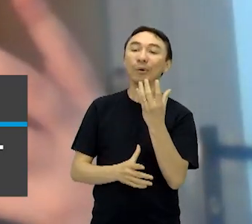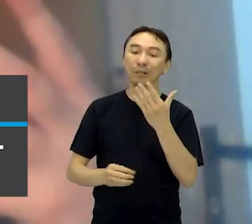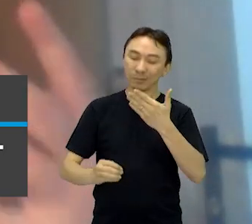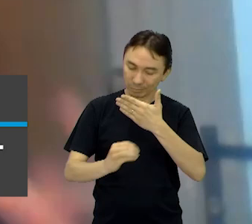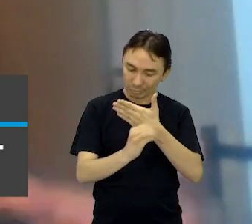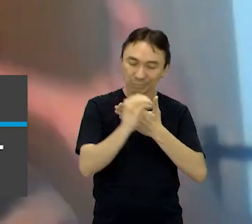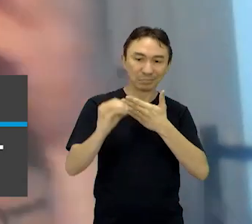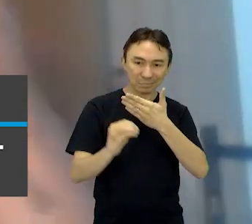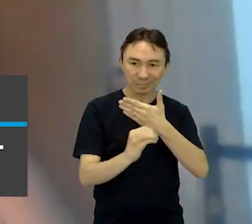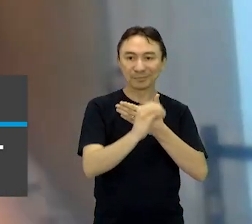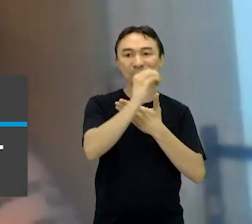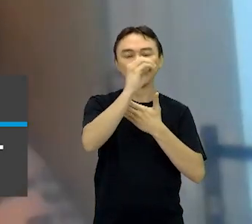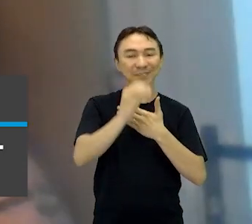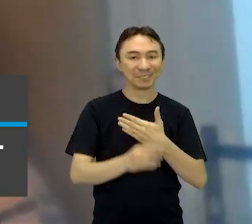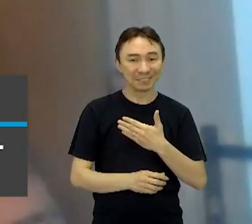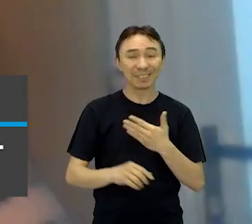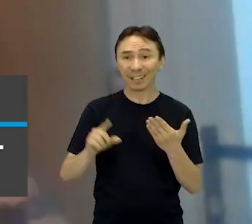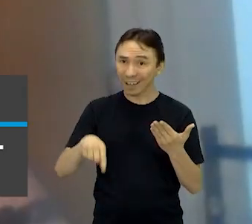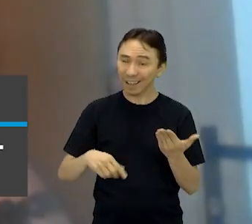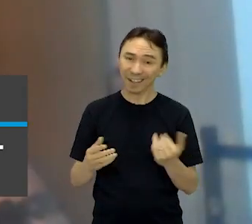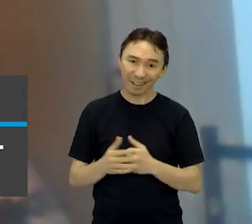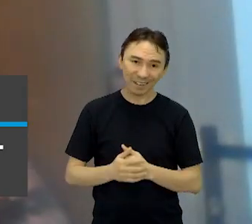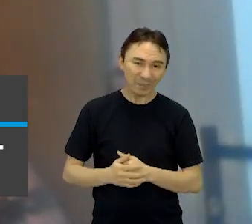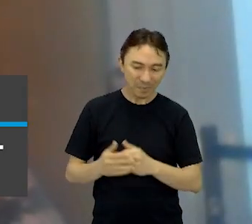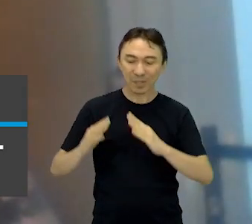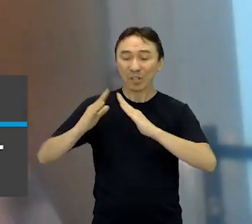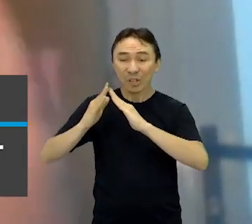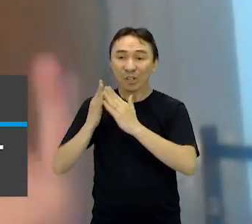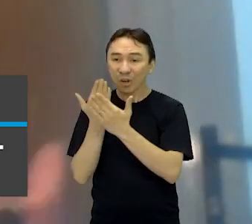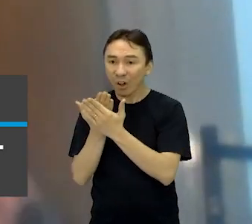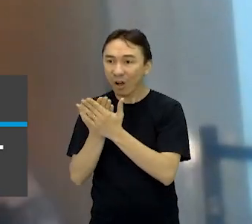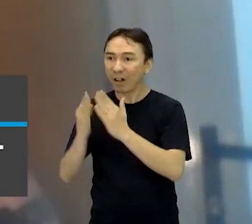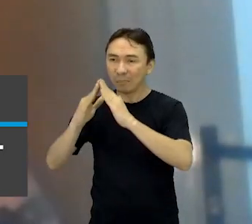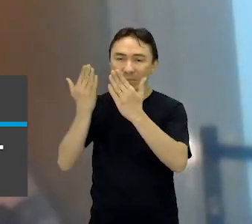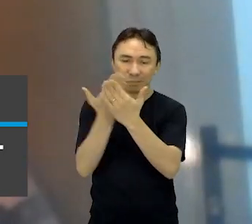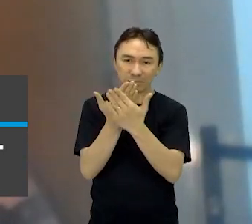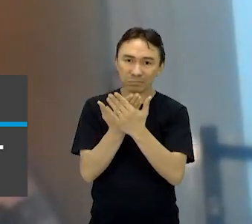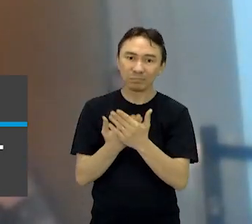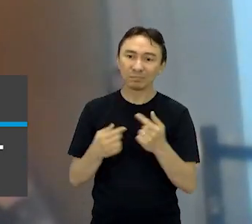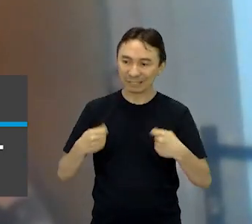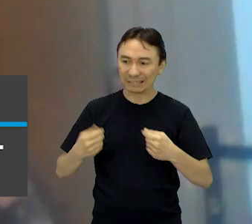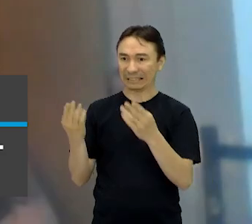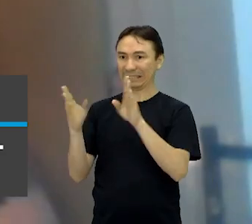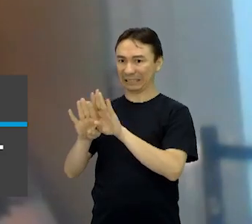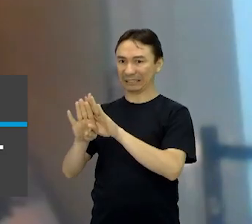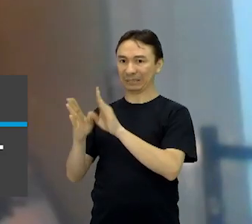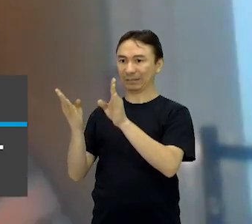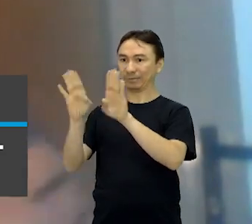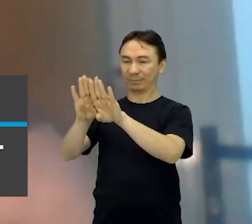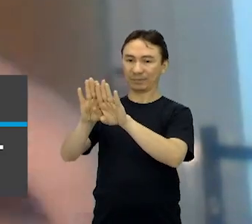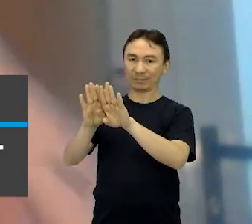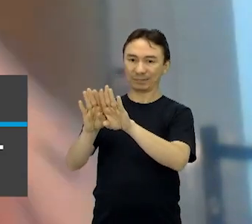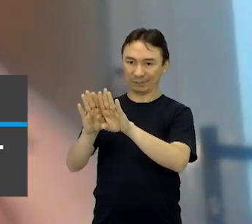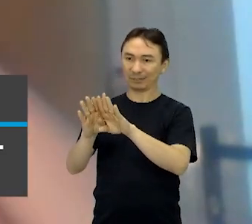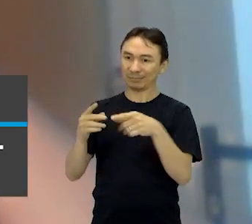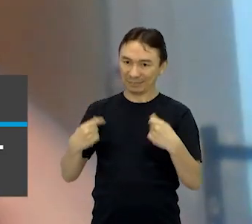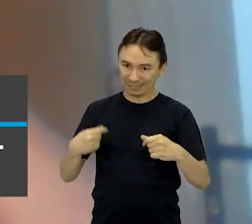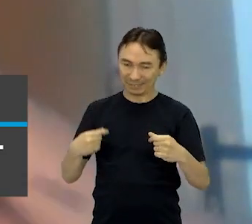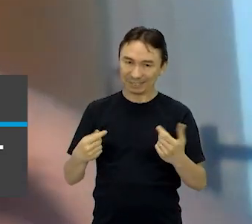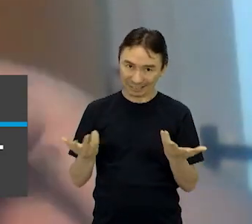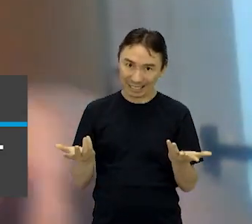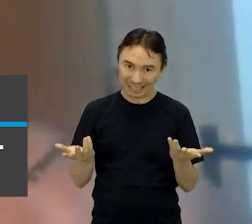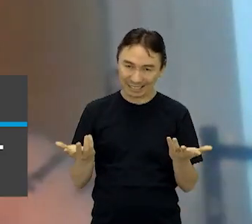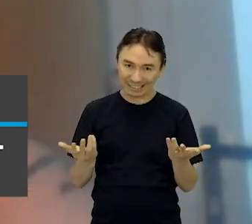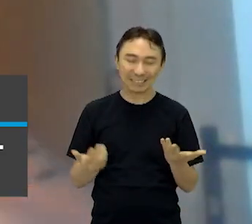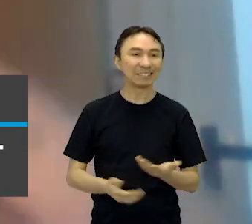distanciamento social, em que as escolas precisaram ser fechadas, né? Para as atividades presenciais. E aí a gente vai percebendo, então, e